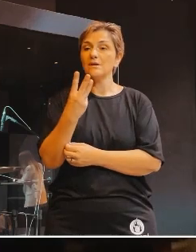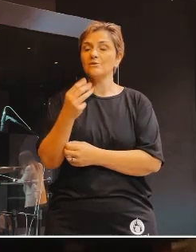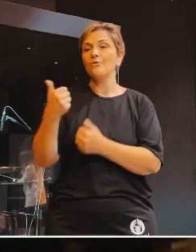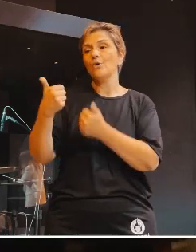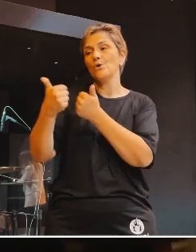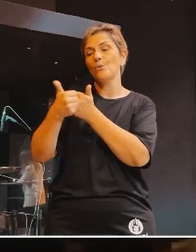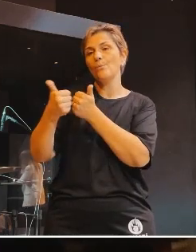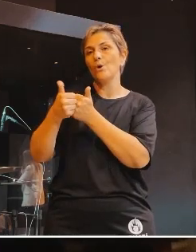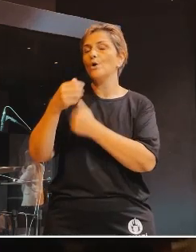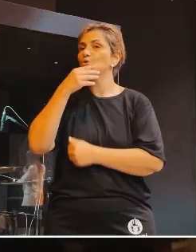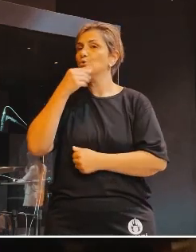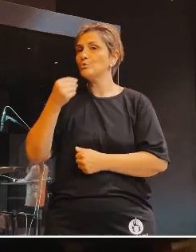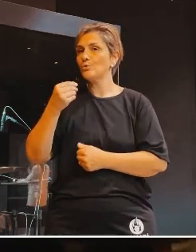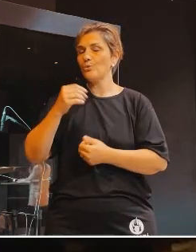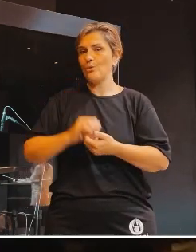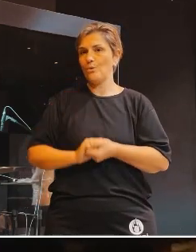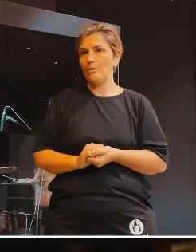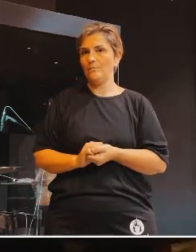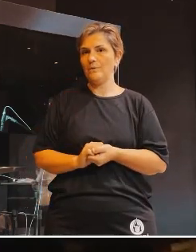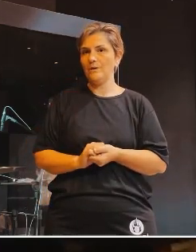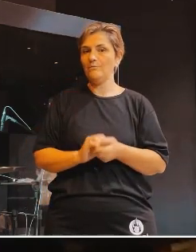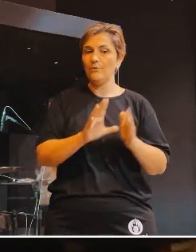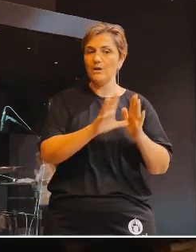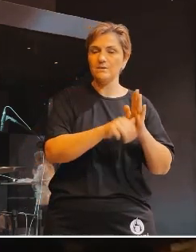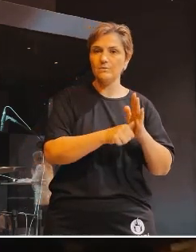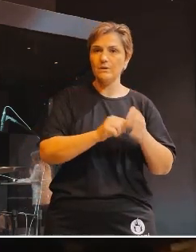homem que caiu nas mãos dos salteadores?